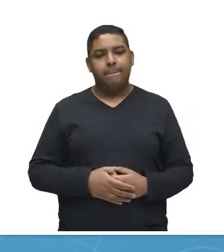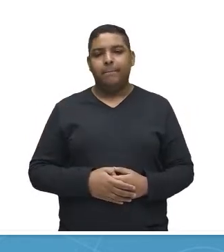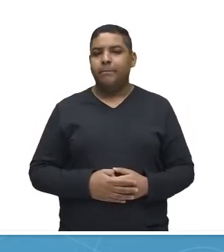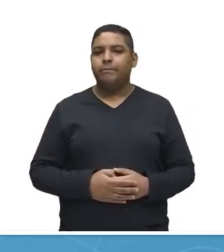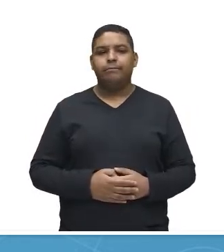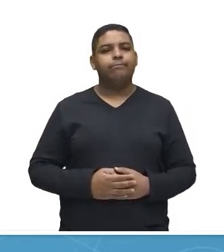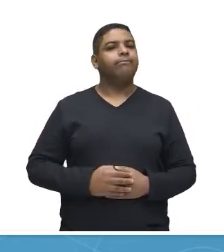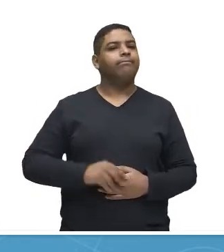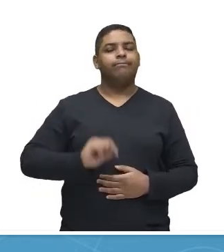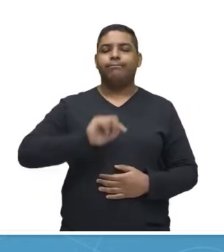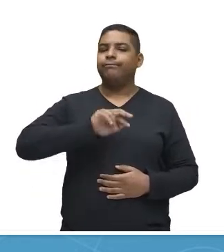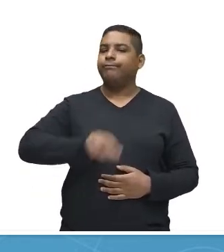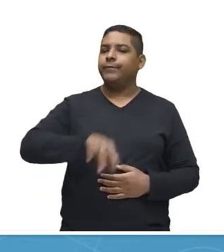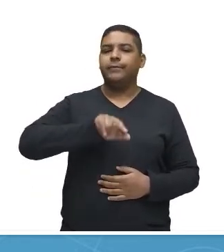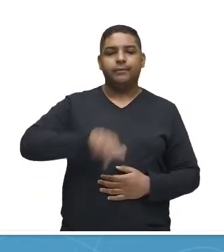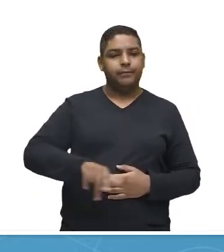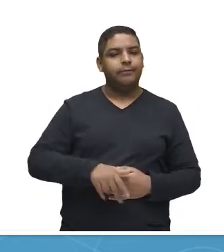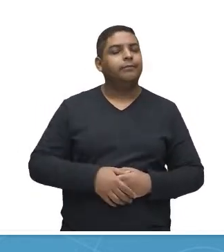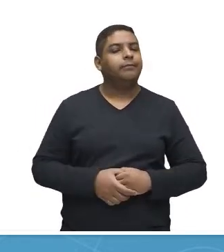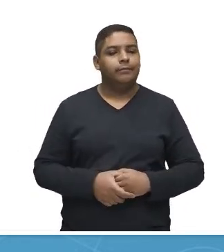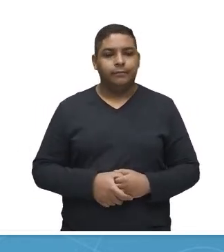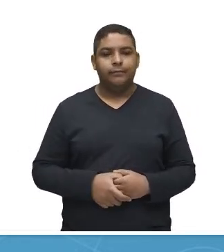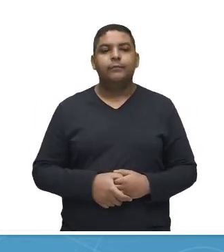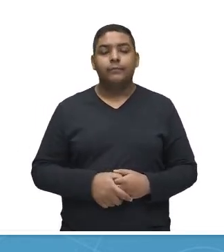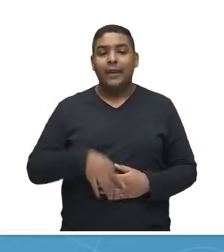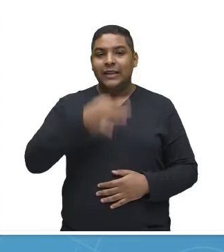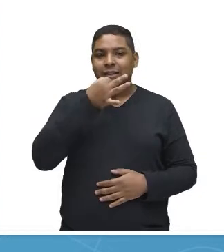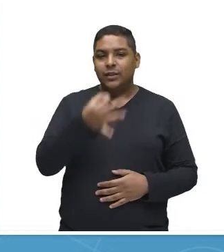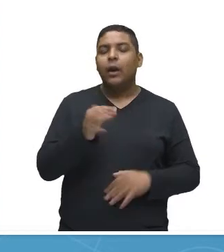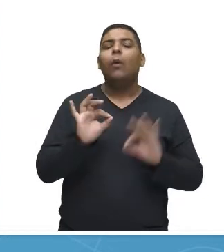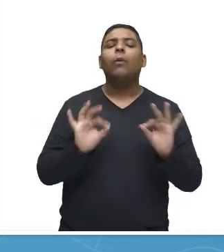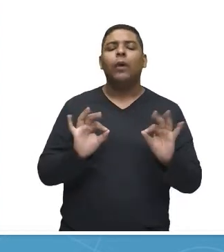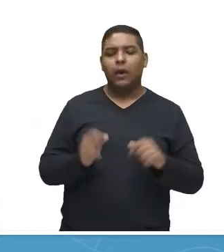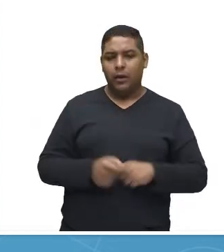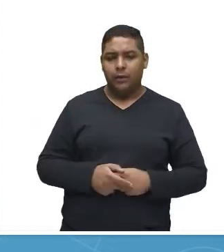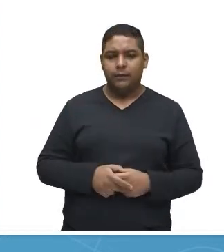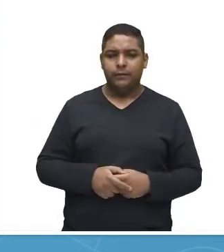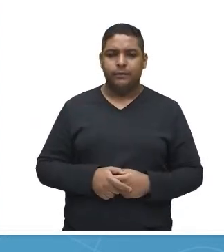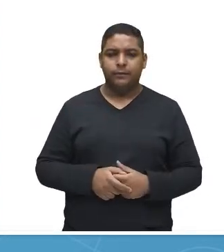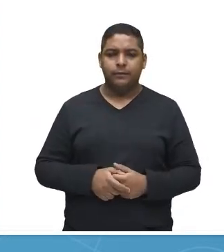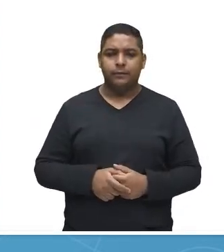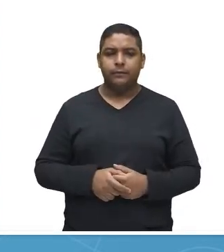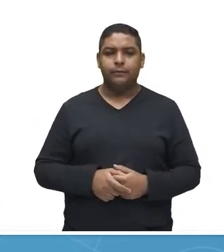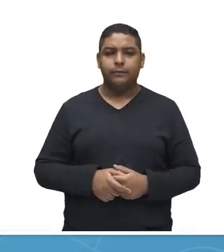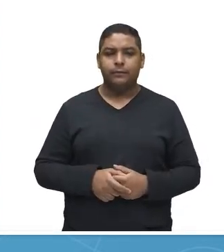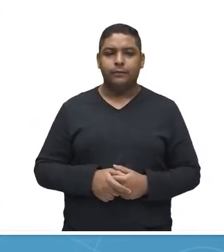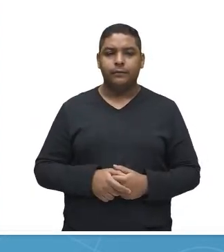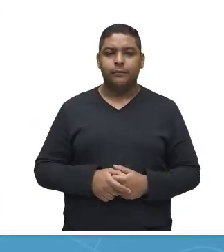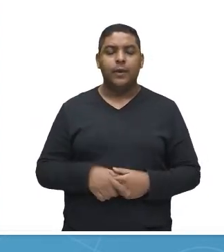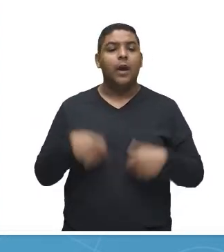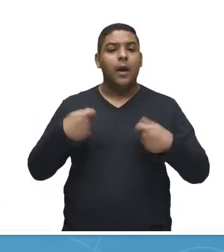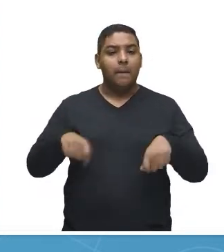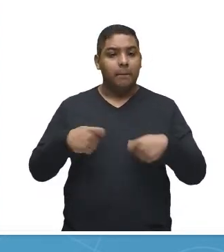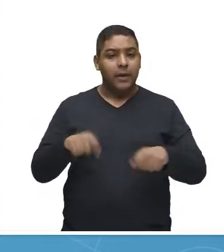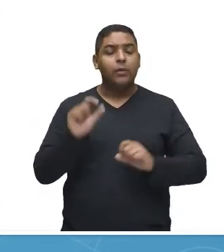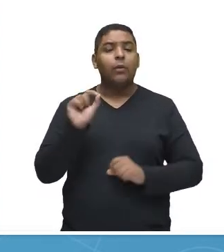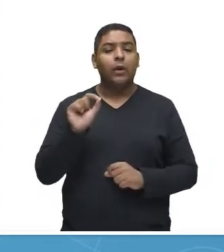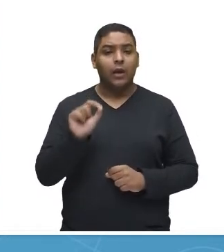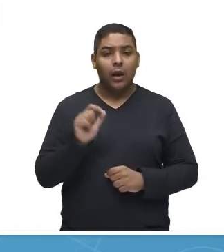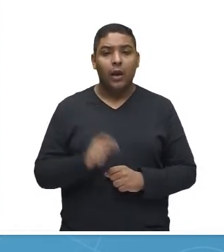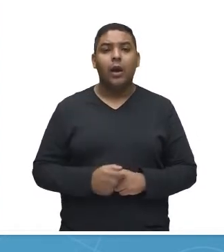atenção, não é. Por isso que a dica para vocês é a seguinte: adote um estilo de